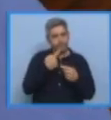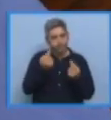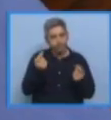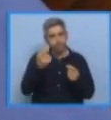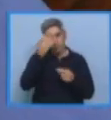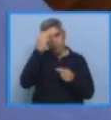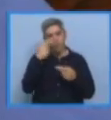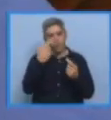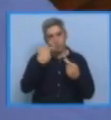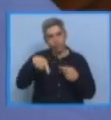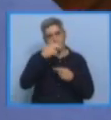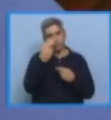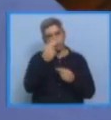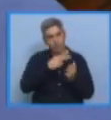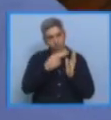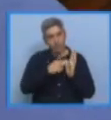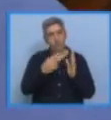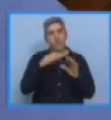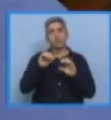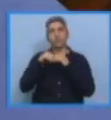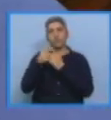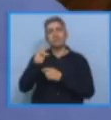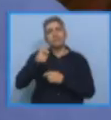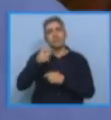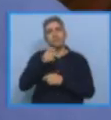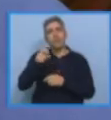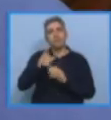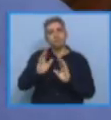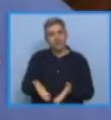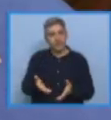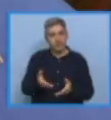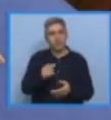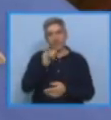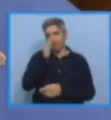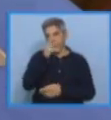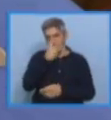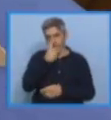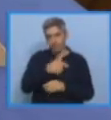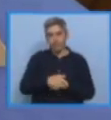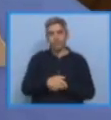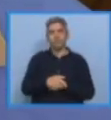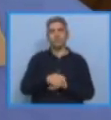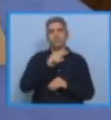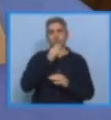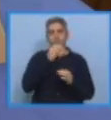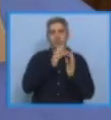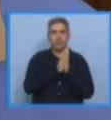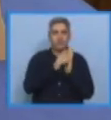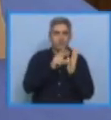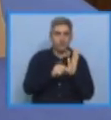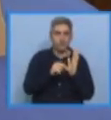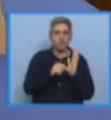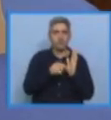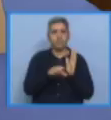dizer à opinião pública. Mas o que está em causa para a sociedade é a paz. E, infelizmente, podemos falar de religião também,